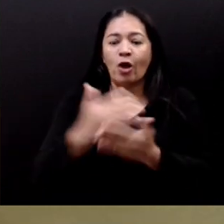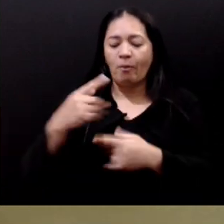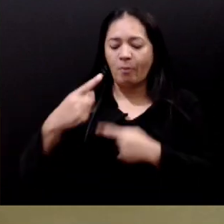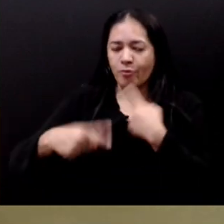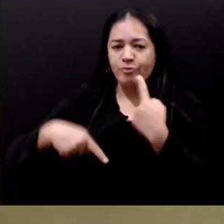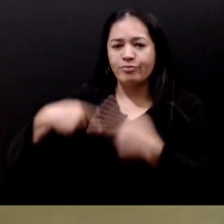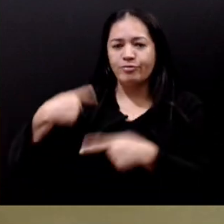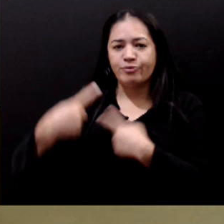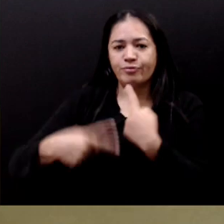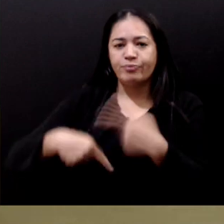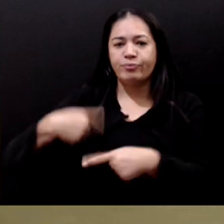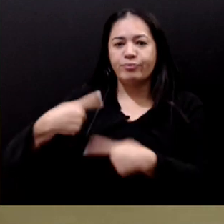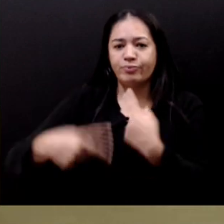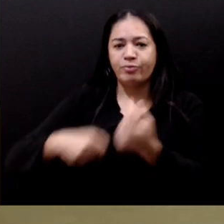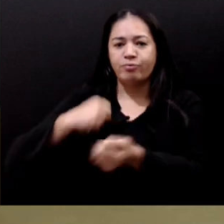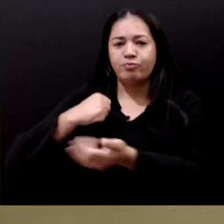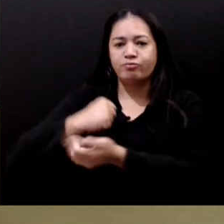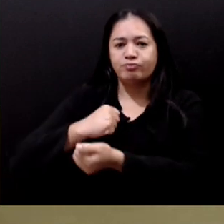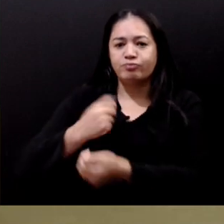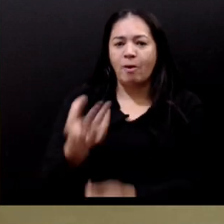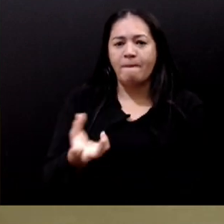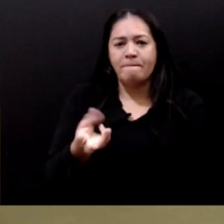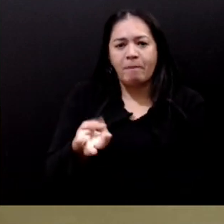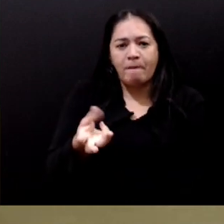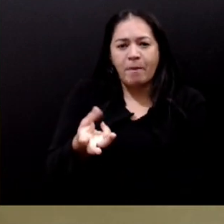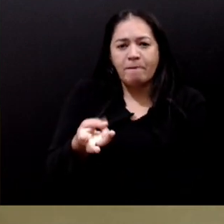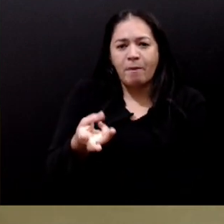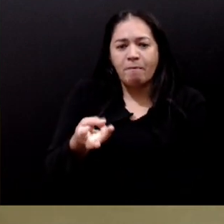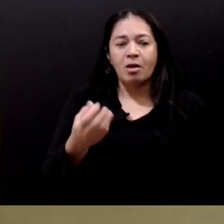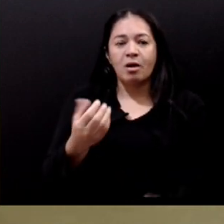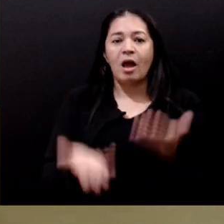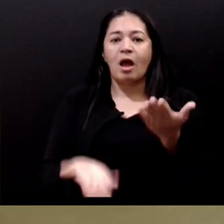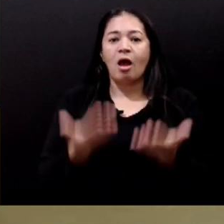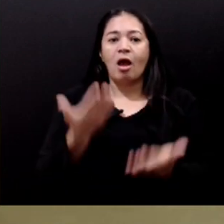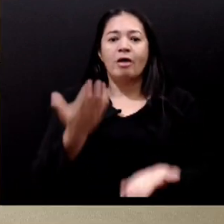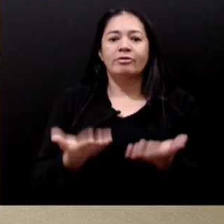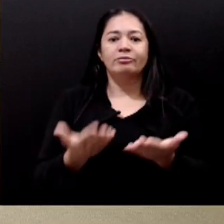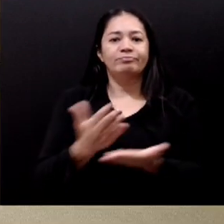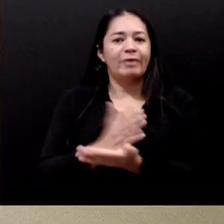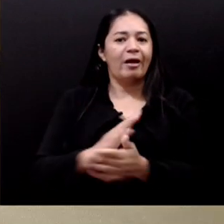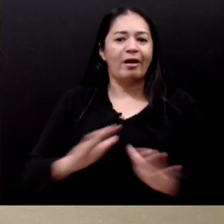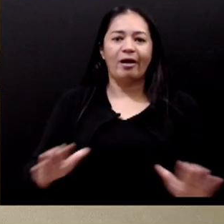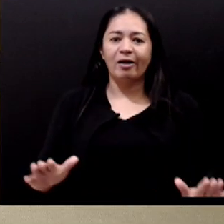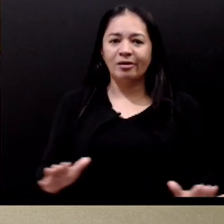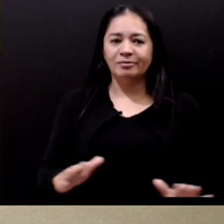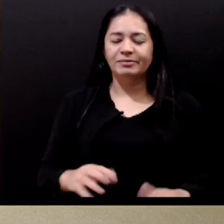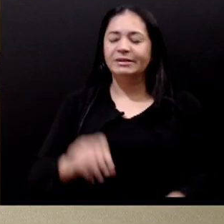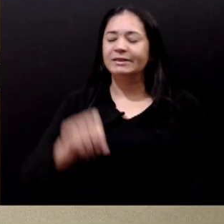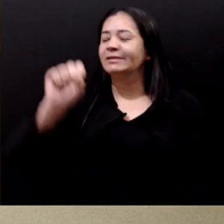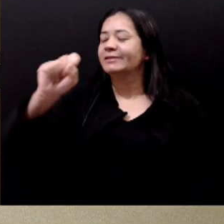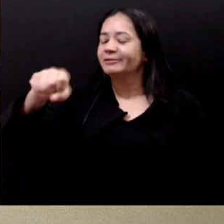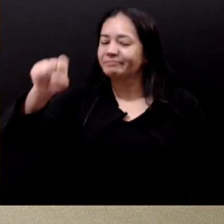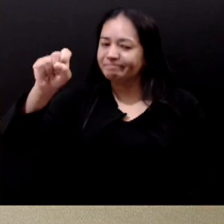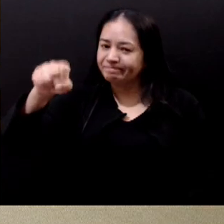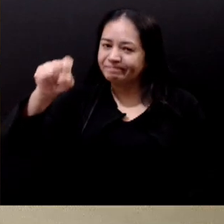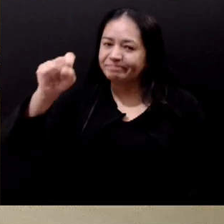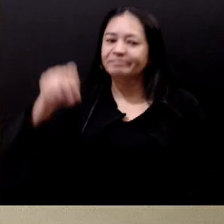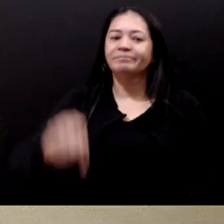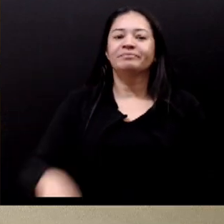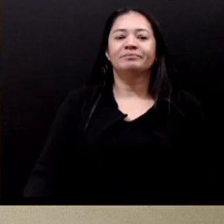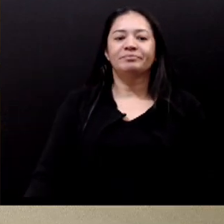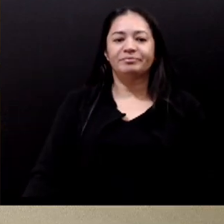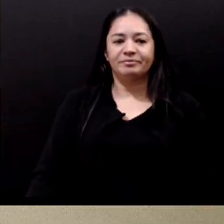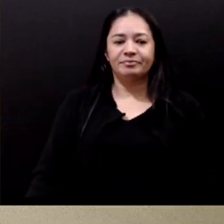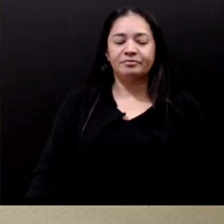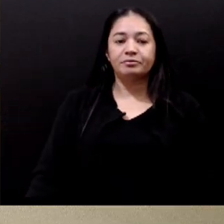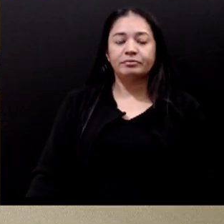gente acaba perdendo o equilíbrio nessa questão da alimentação, né. Exatamente, Uhum, sim. exatamente. E eu acredito assim,